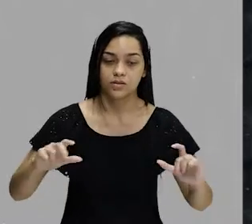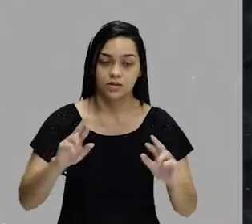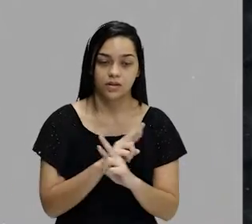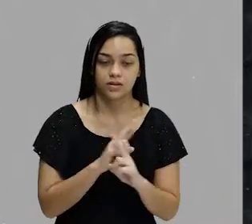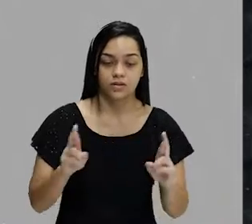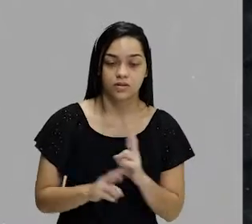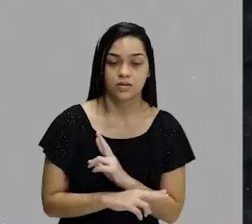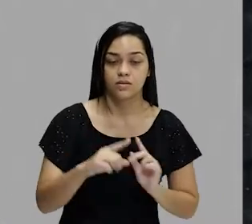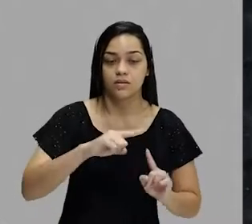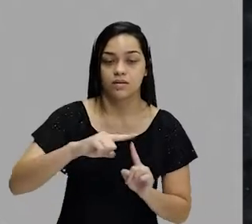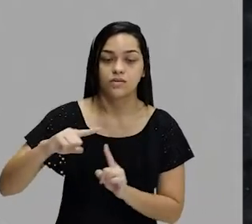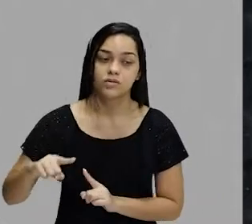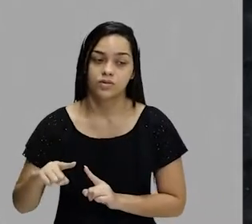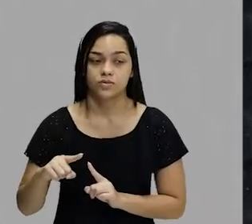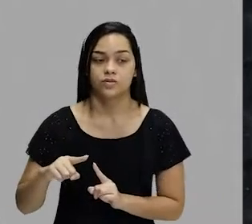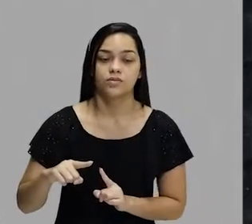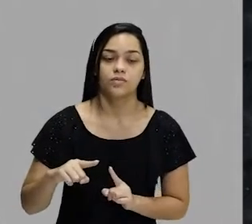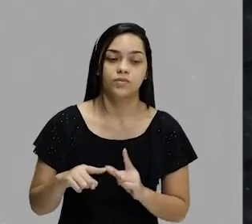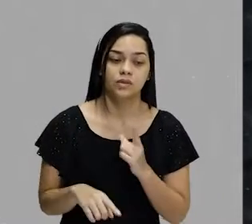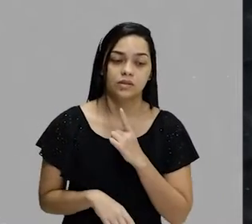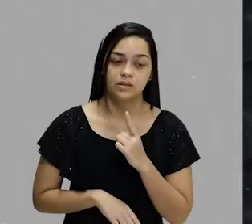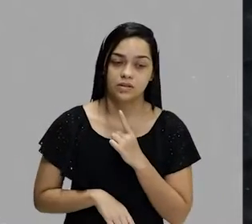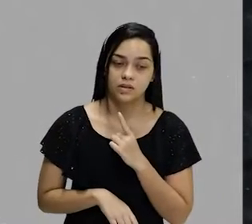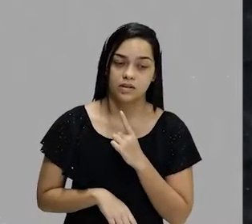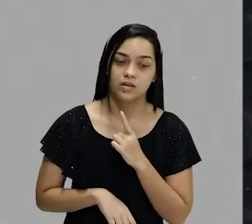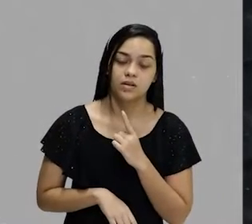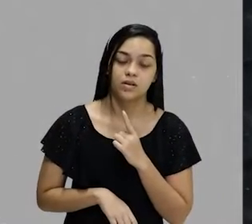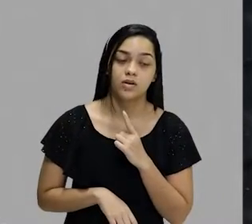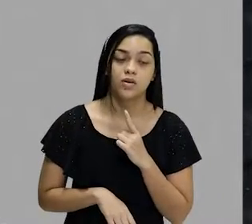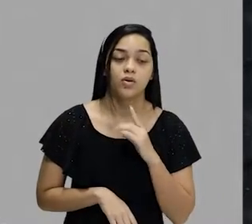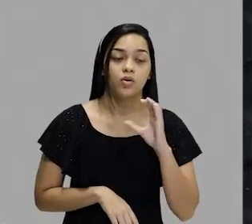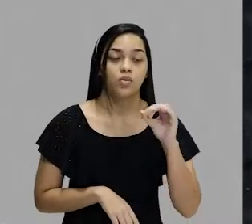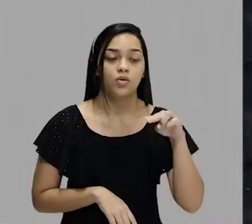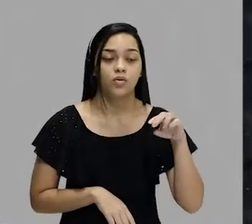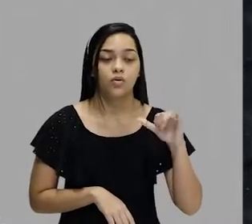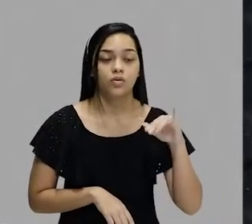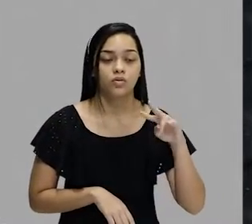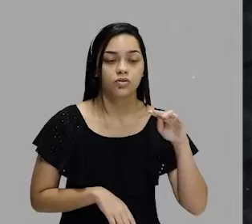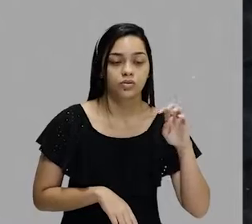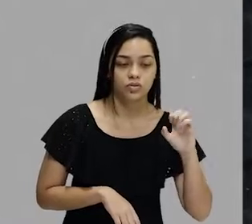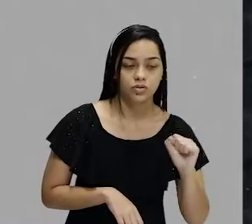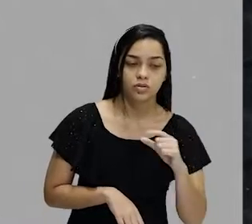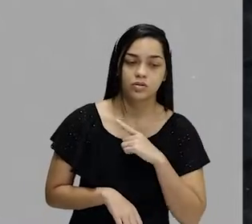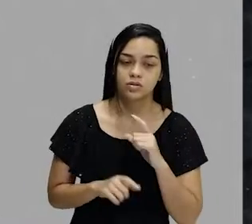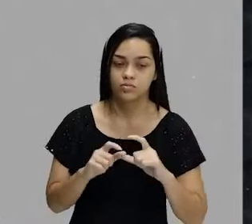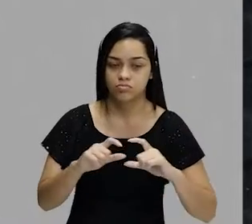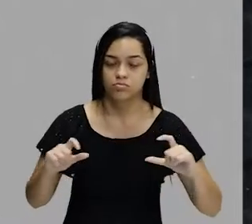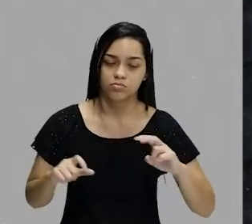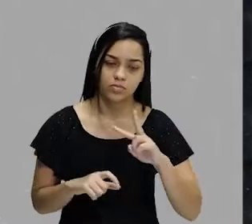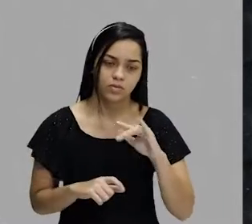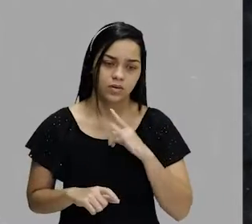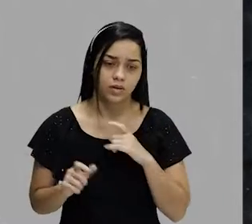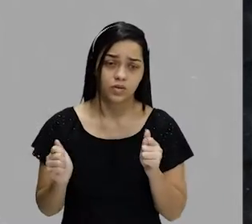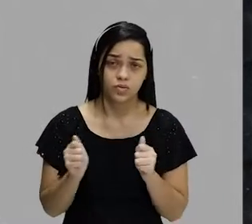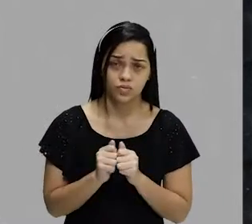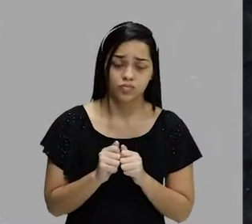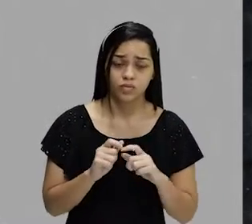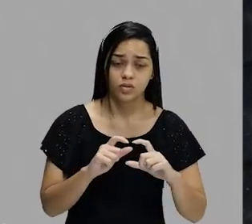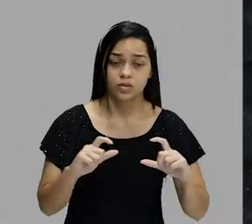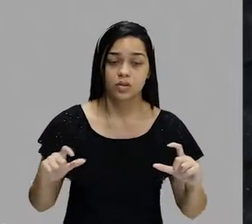oração em relação a um elemento, um constituinte, um termo que vai compor a